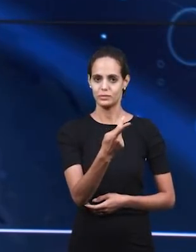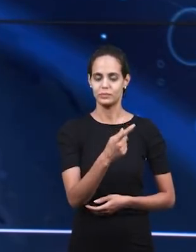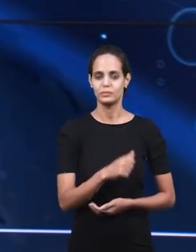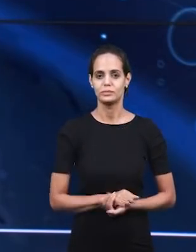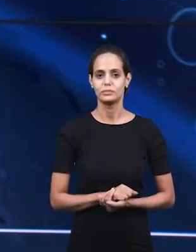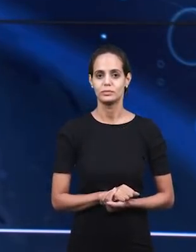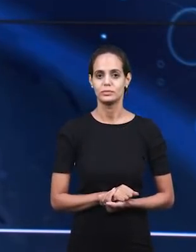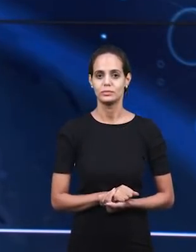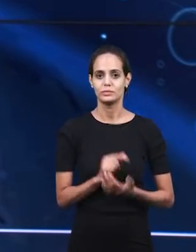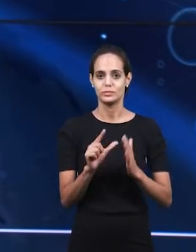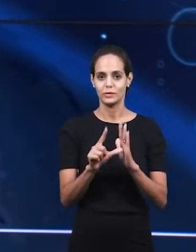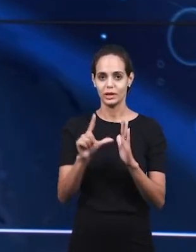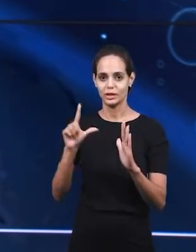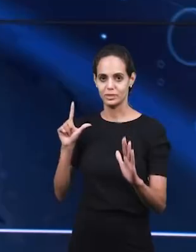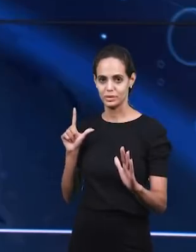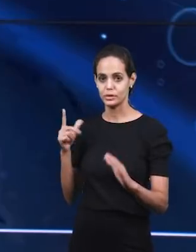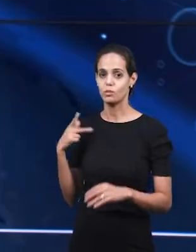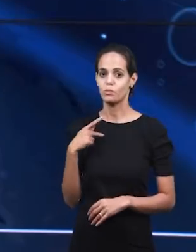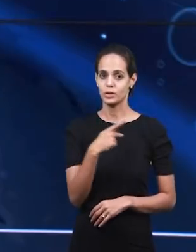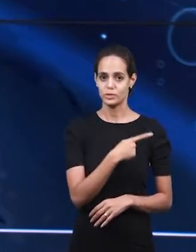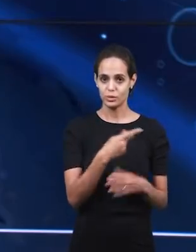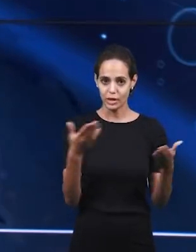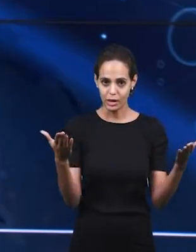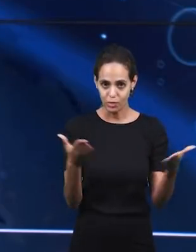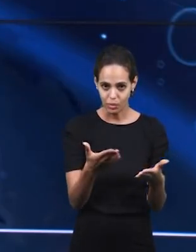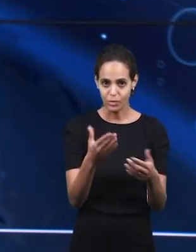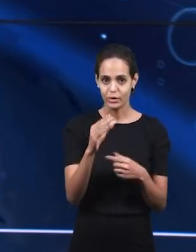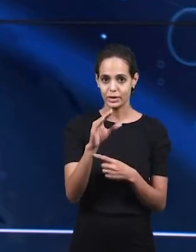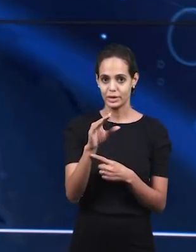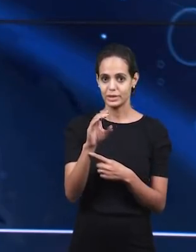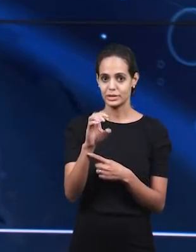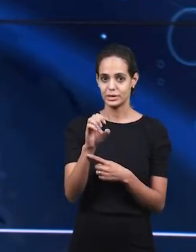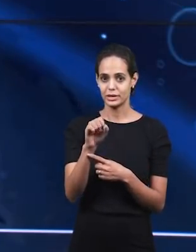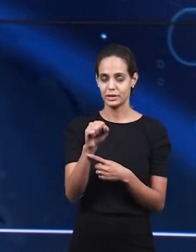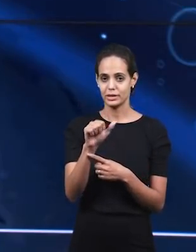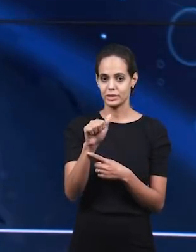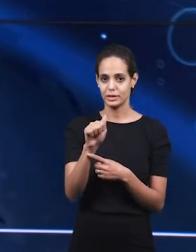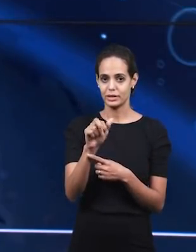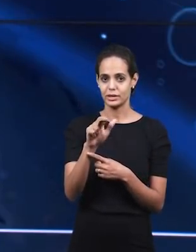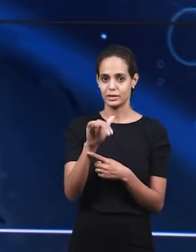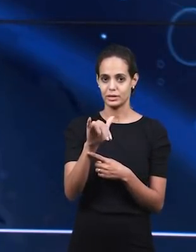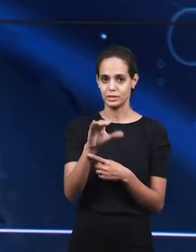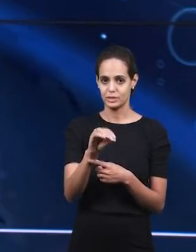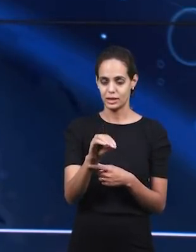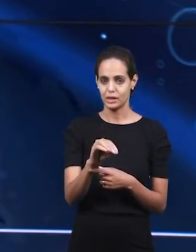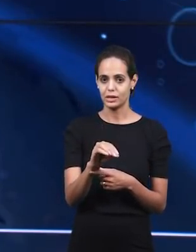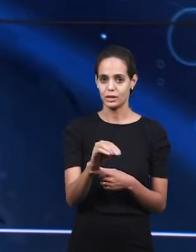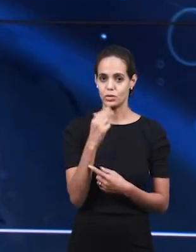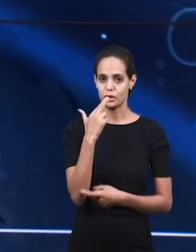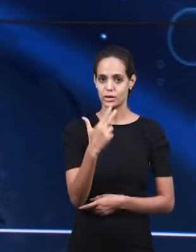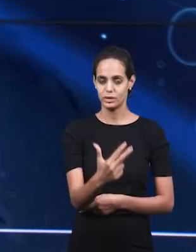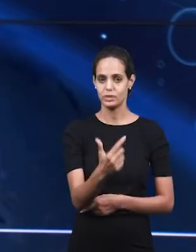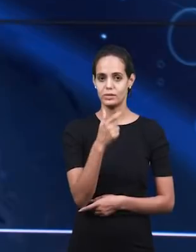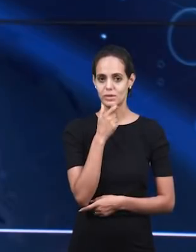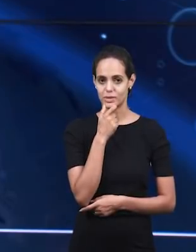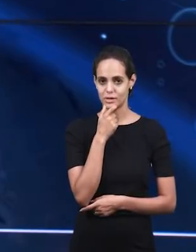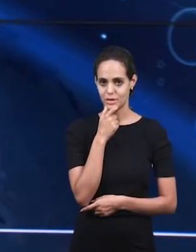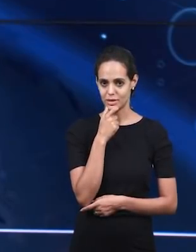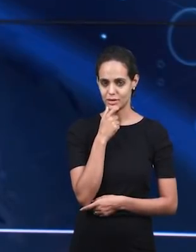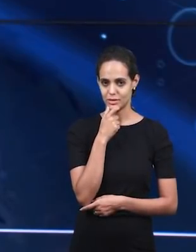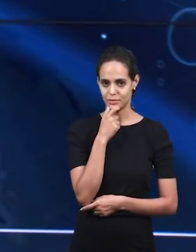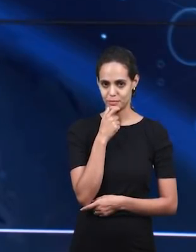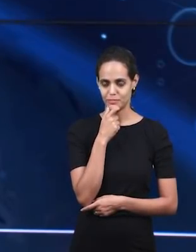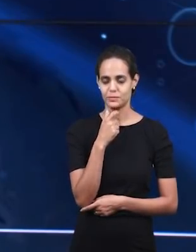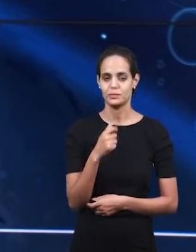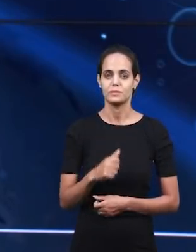apresentações anteriores. O pastor Cesário, então, vai nos trazer em língua inglesa, que é o idioma dele, e ele vai nos